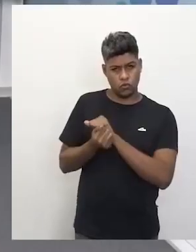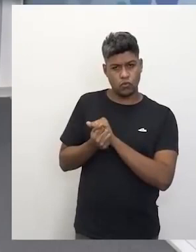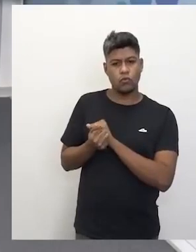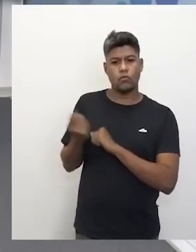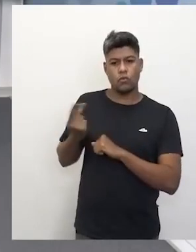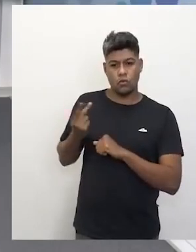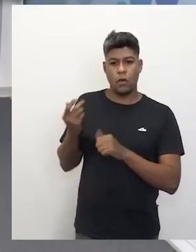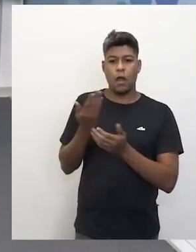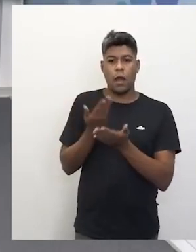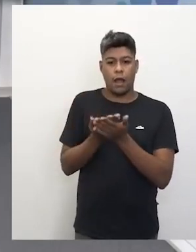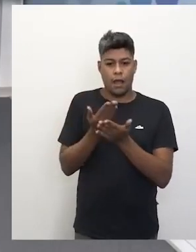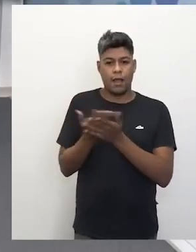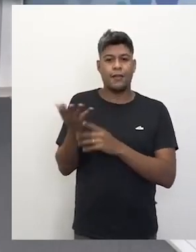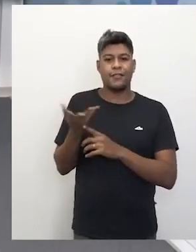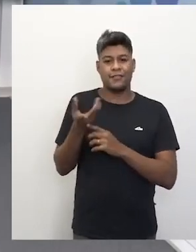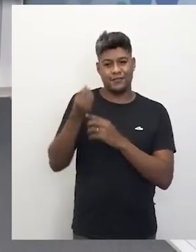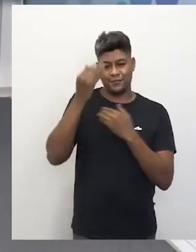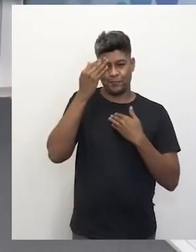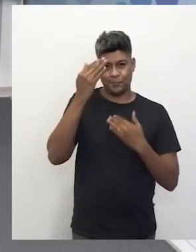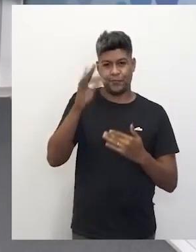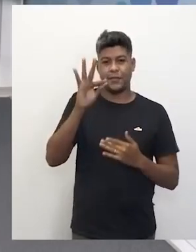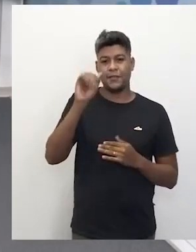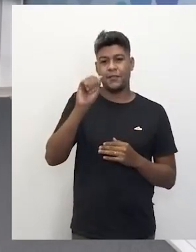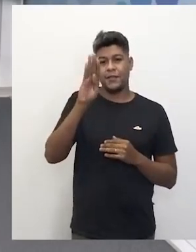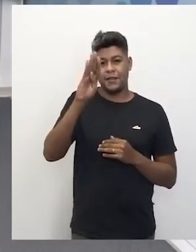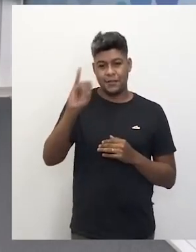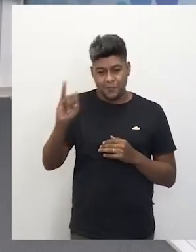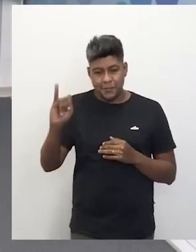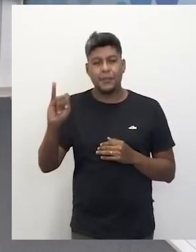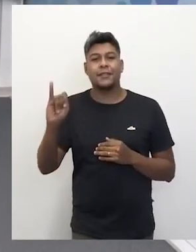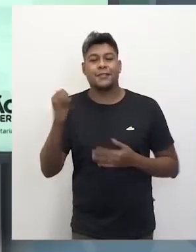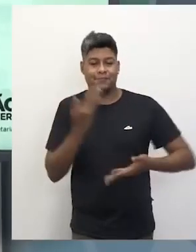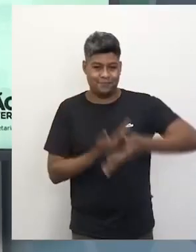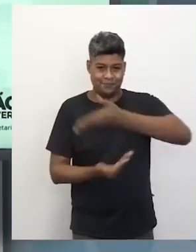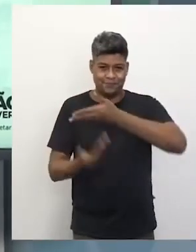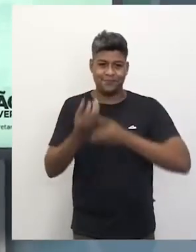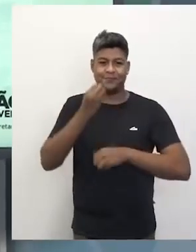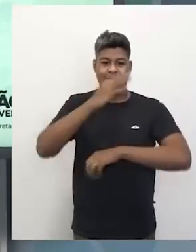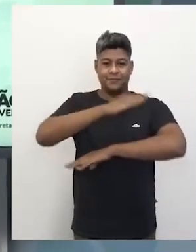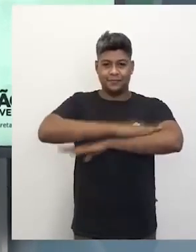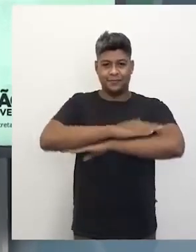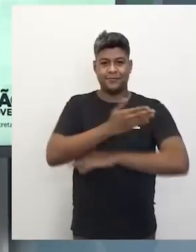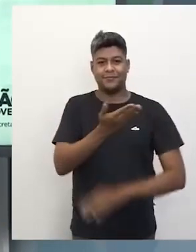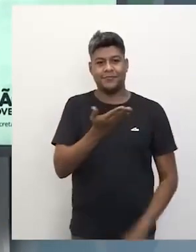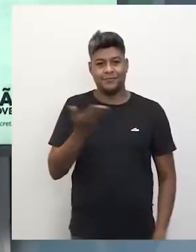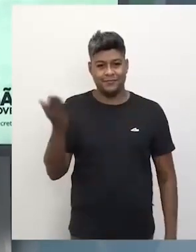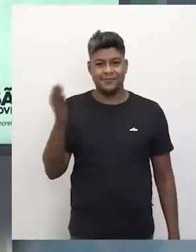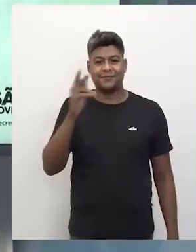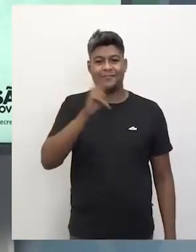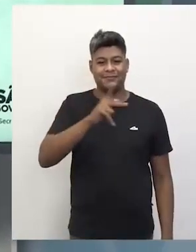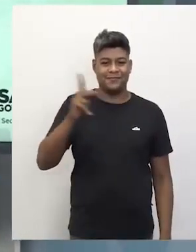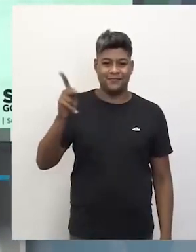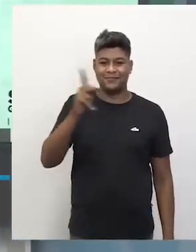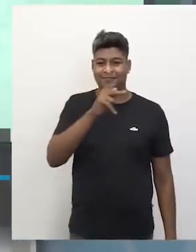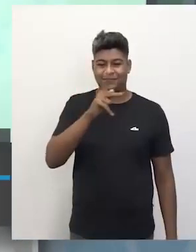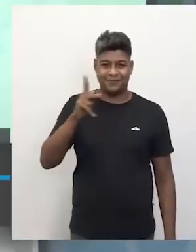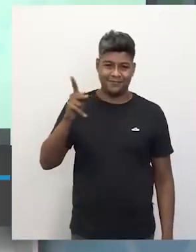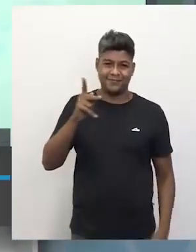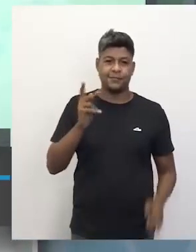arte. Isso mesmo. Obrigada, Fabi, pela acolhida calorosa. Boa tarde a todos os alunos, professores, colegas da